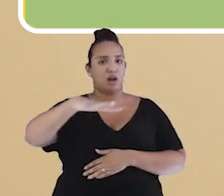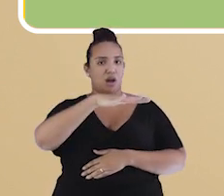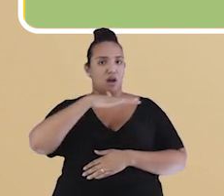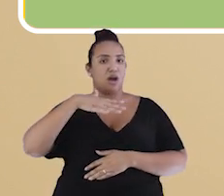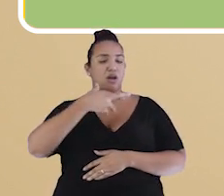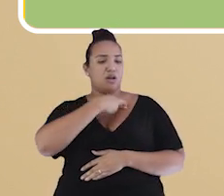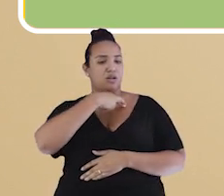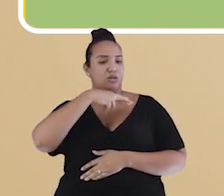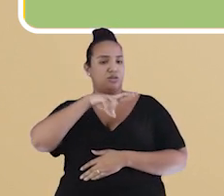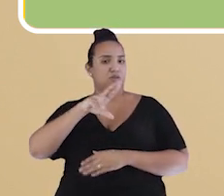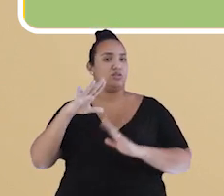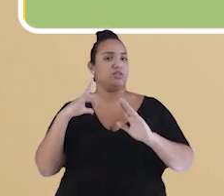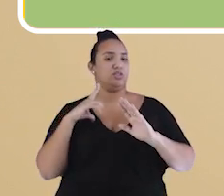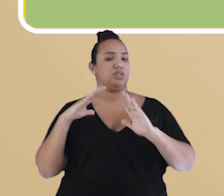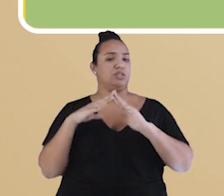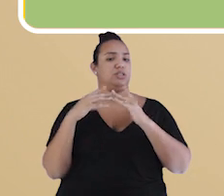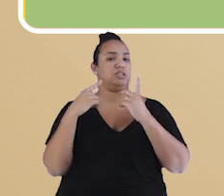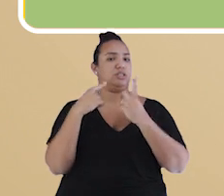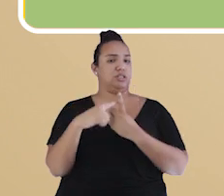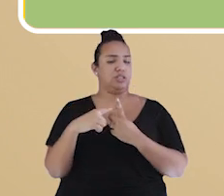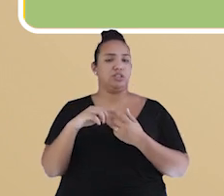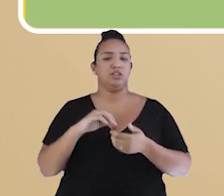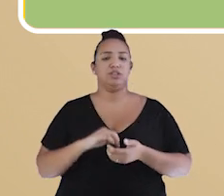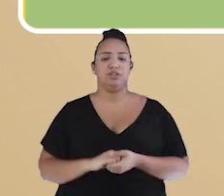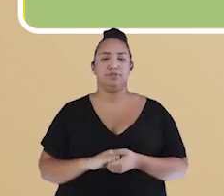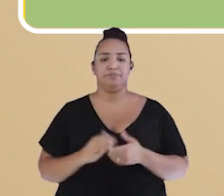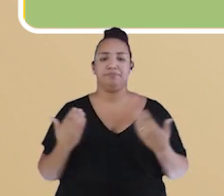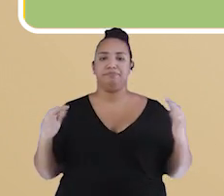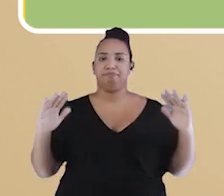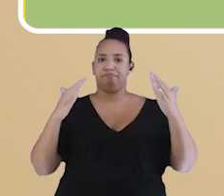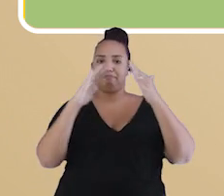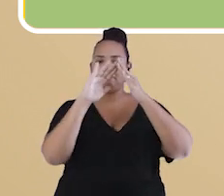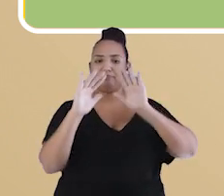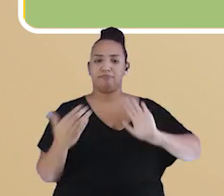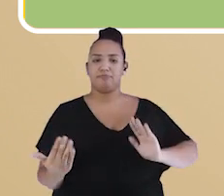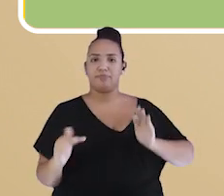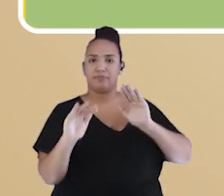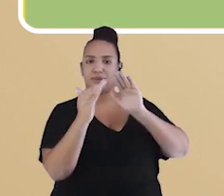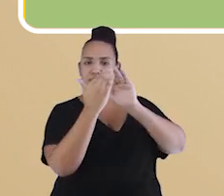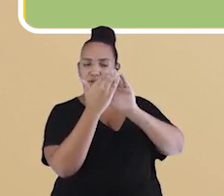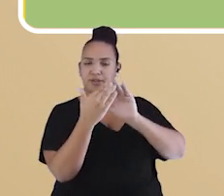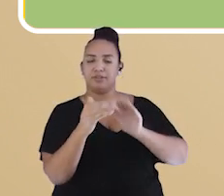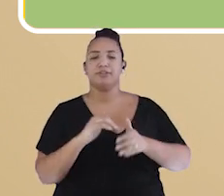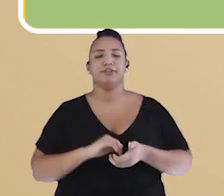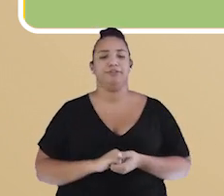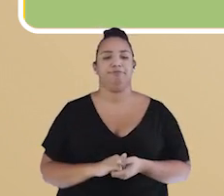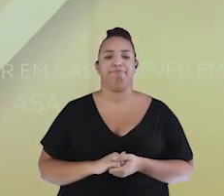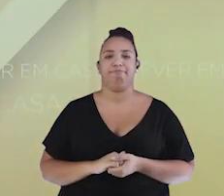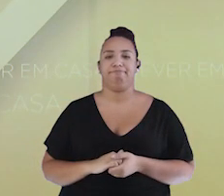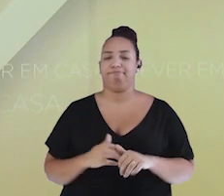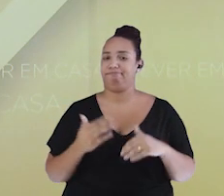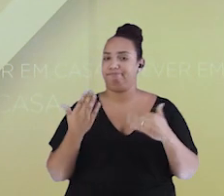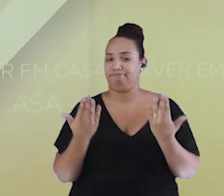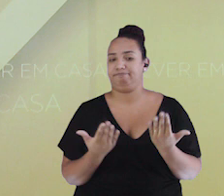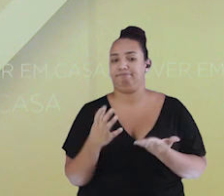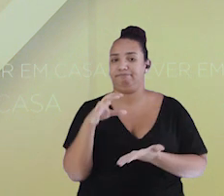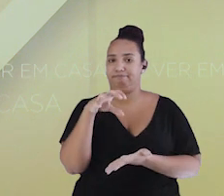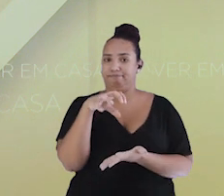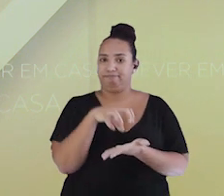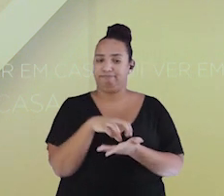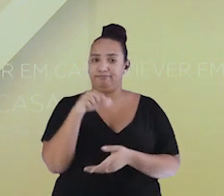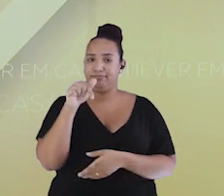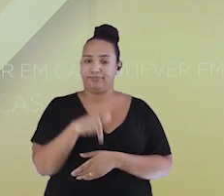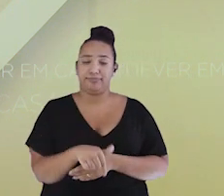zona sagrada, onde ficava o templo maior, a pirâmide de Tecnotlã. Partindo desse